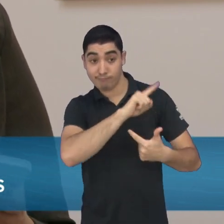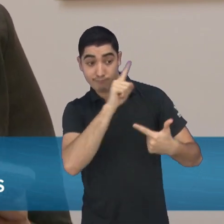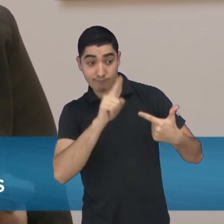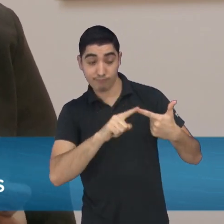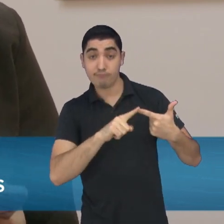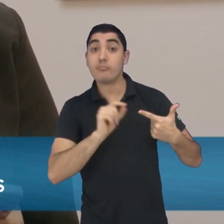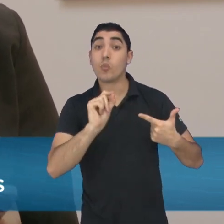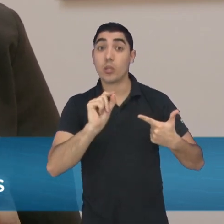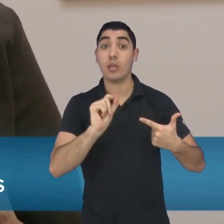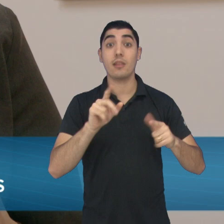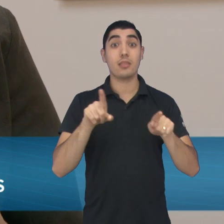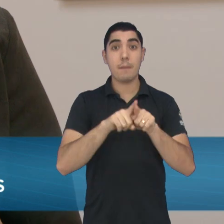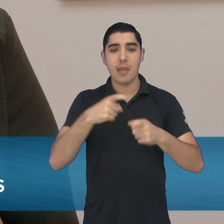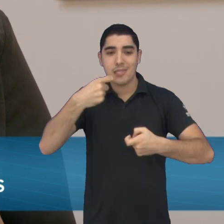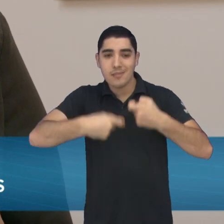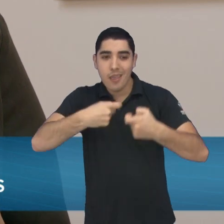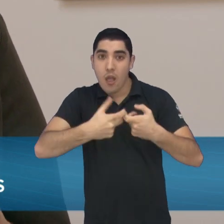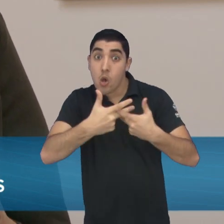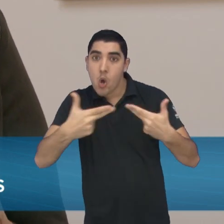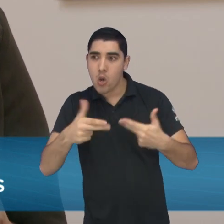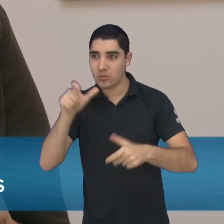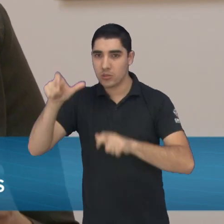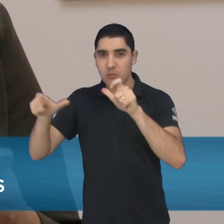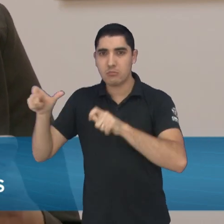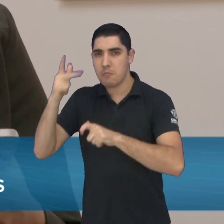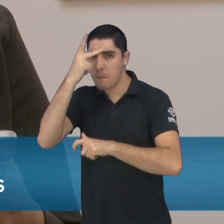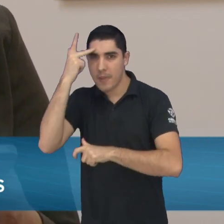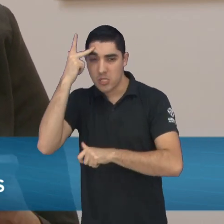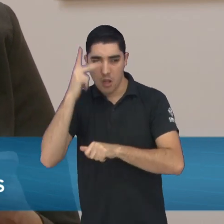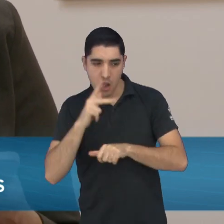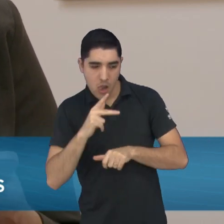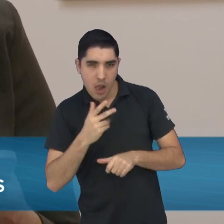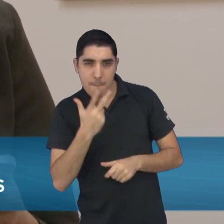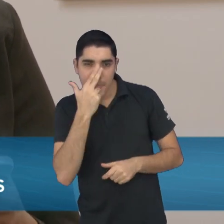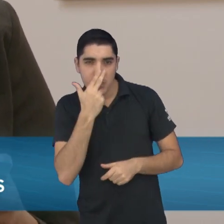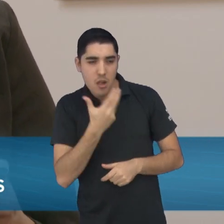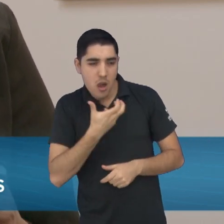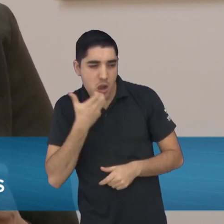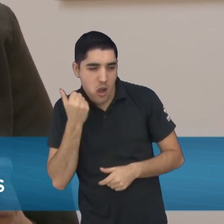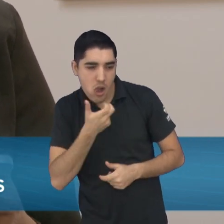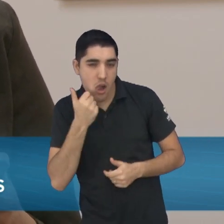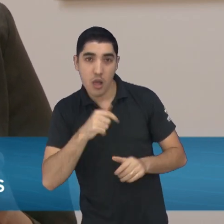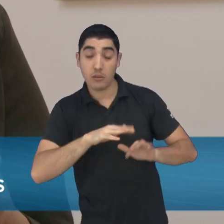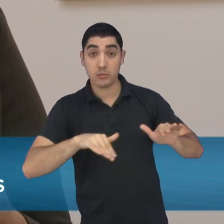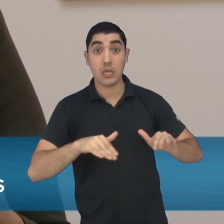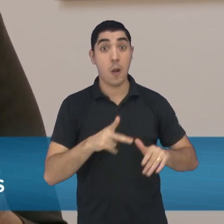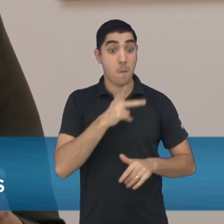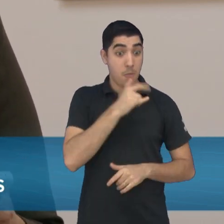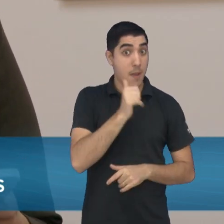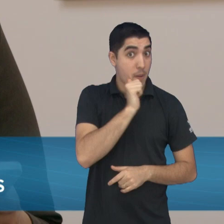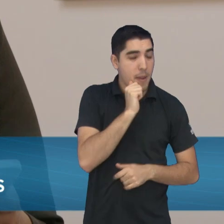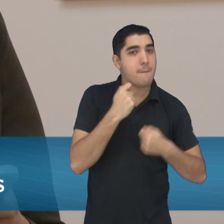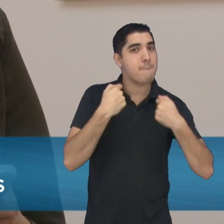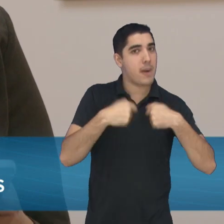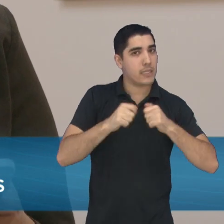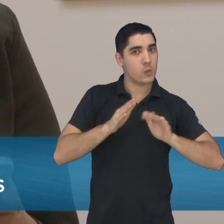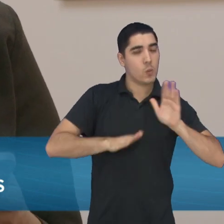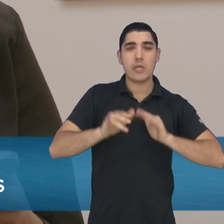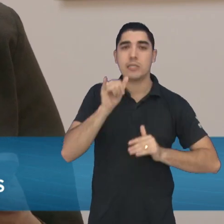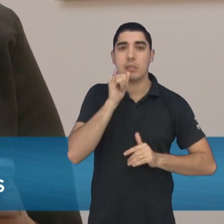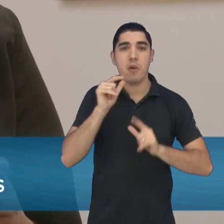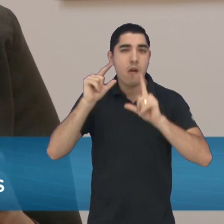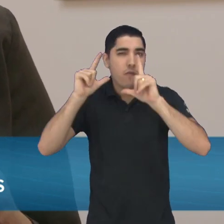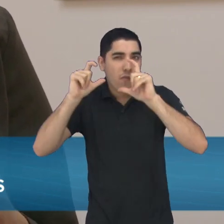na internet também é um desses fatores que eles chamam a atenção dos pais. Então, qualquer tipo de foto,